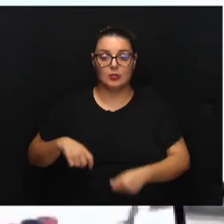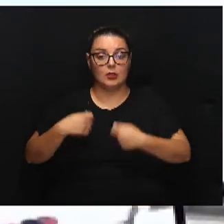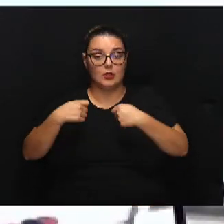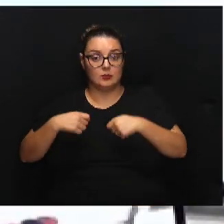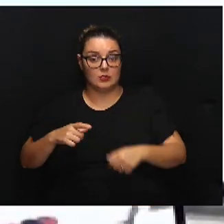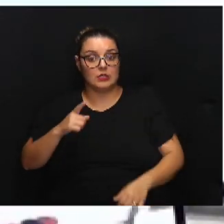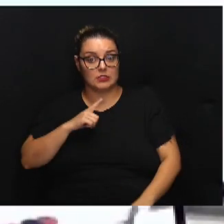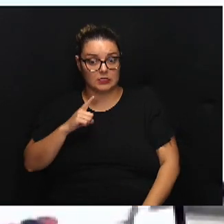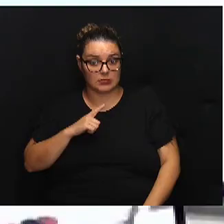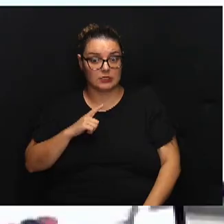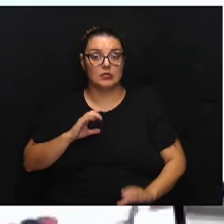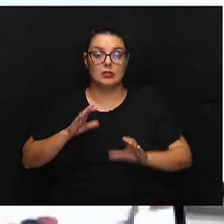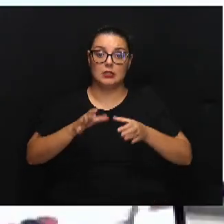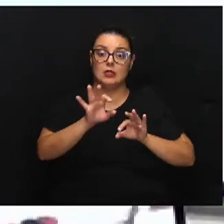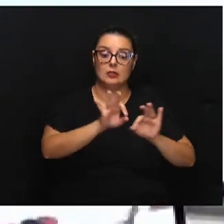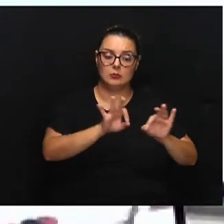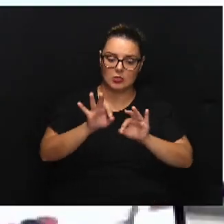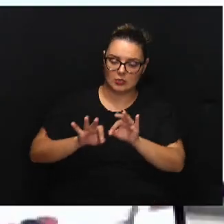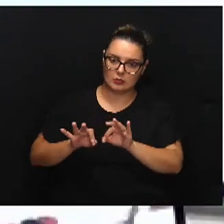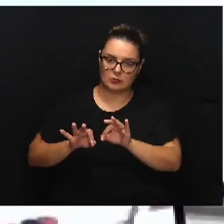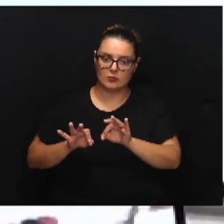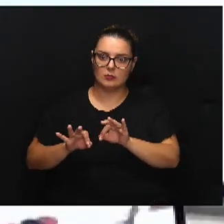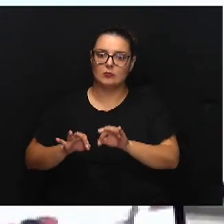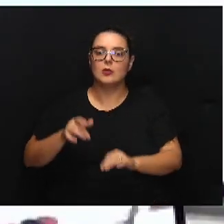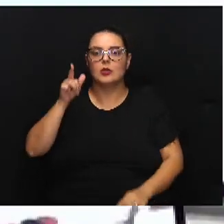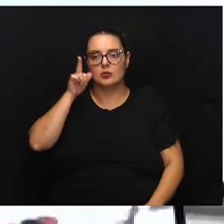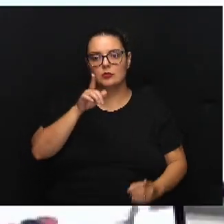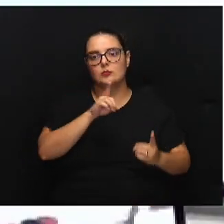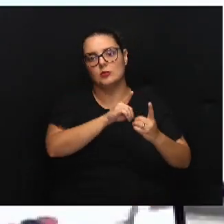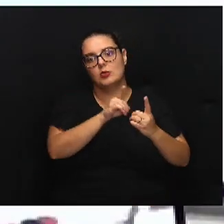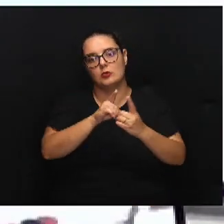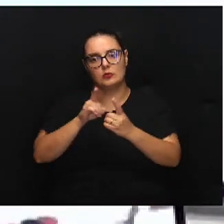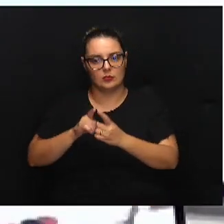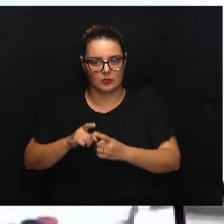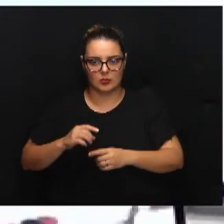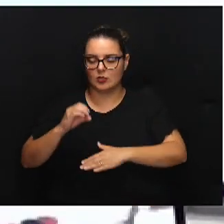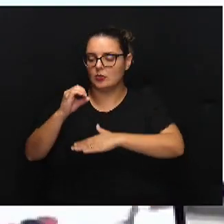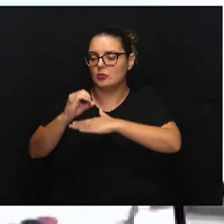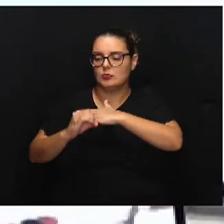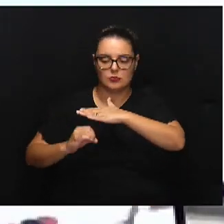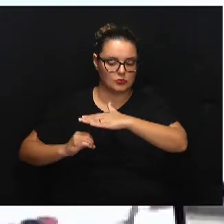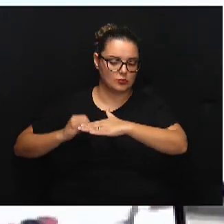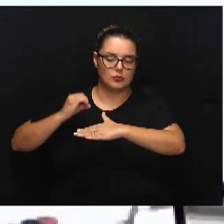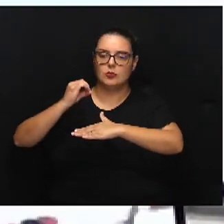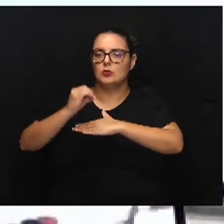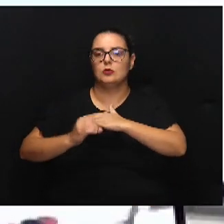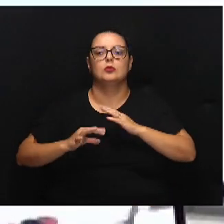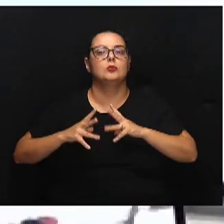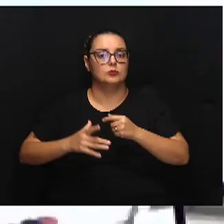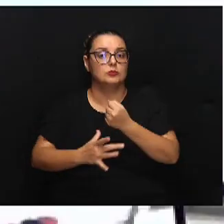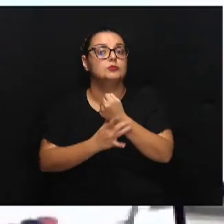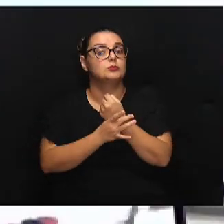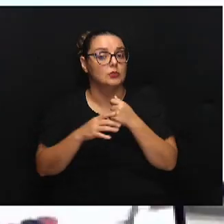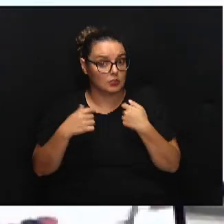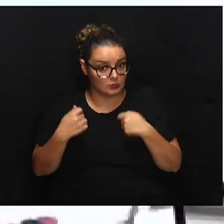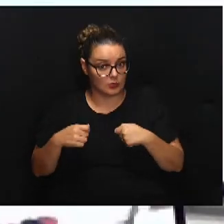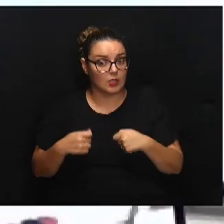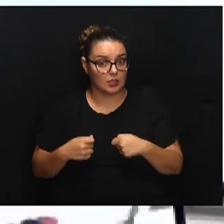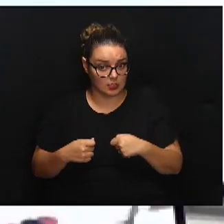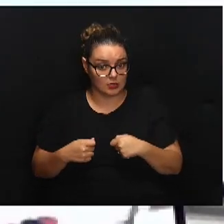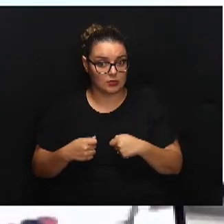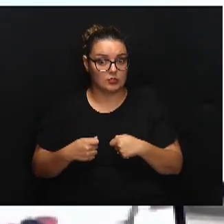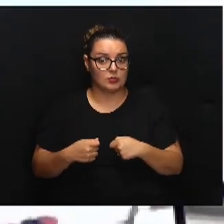ter equipes preparadas para dar conta disso 24 horas, com toda a segurança e necessidade